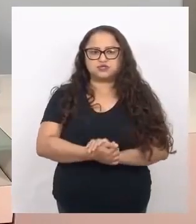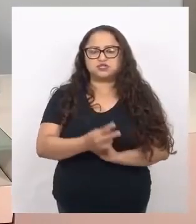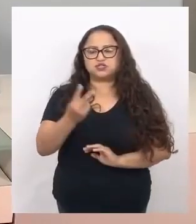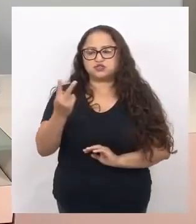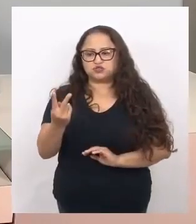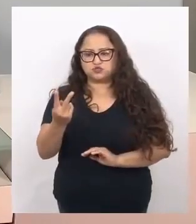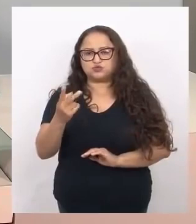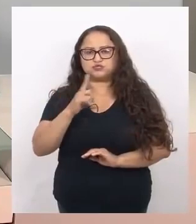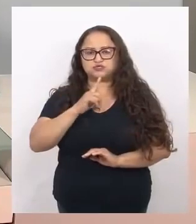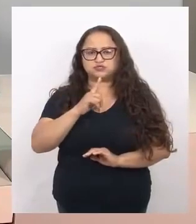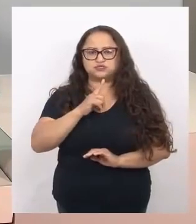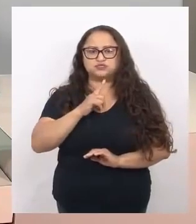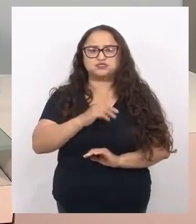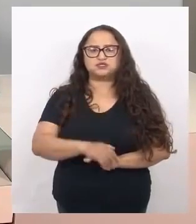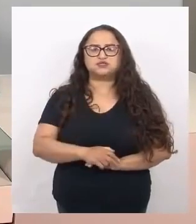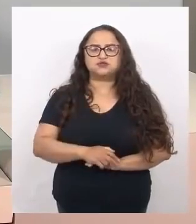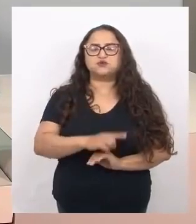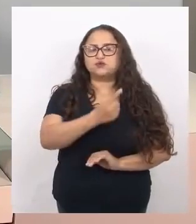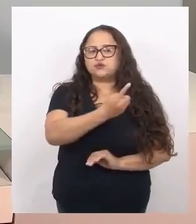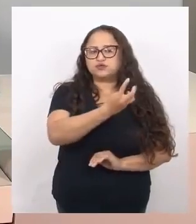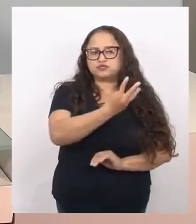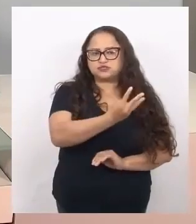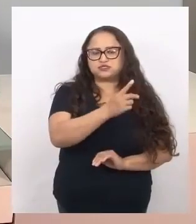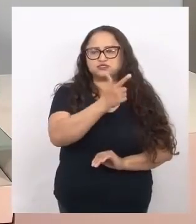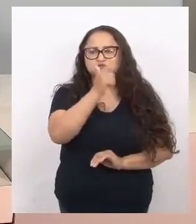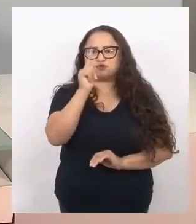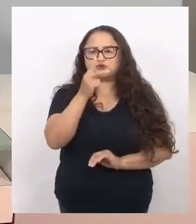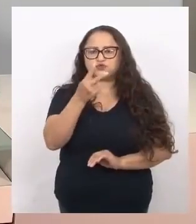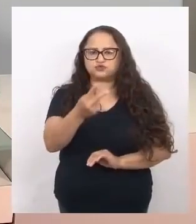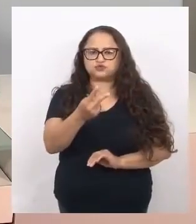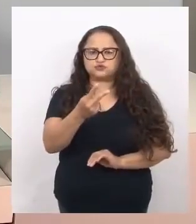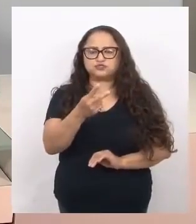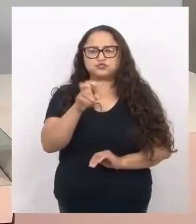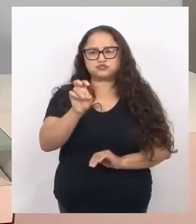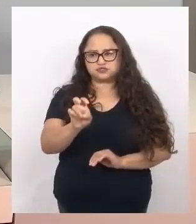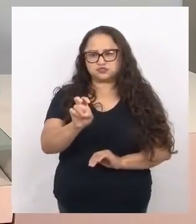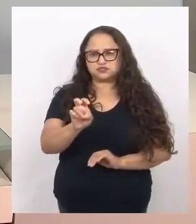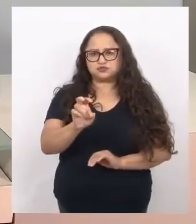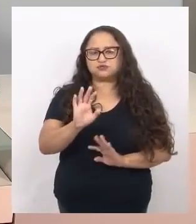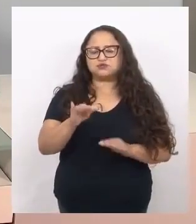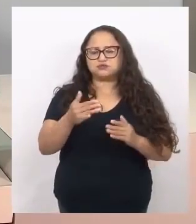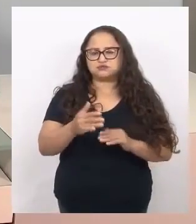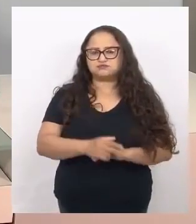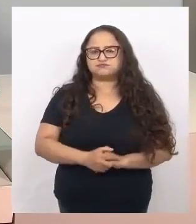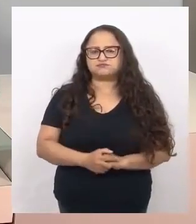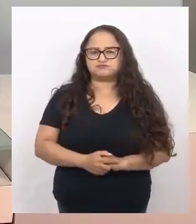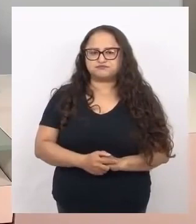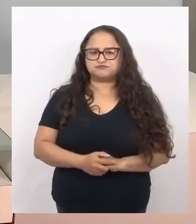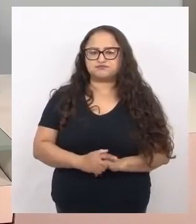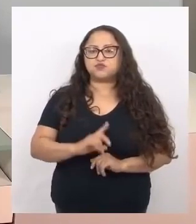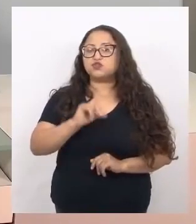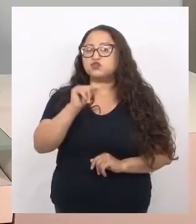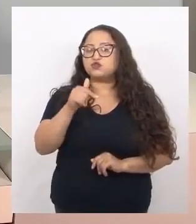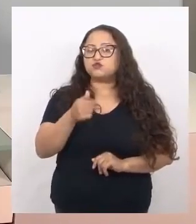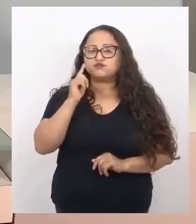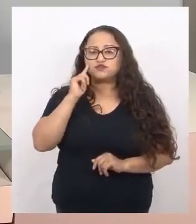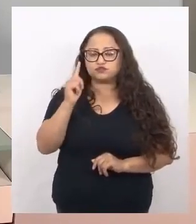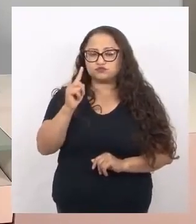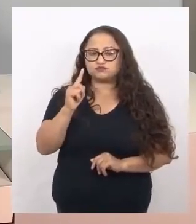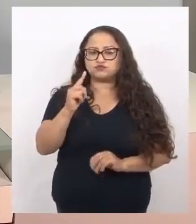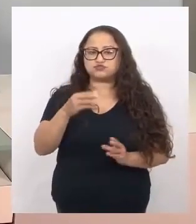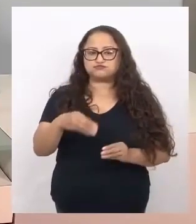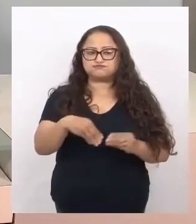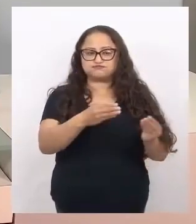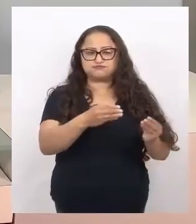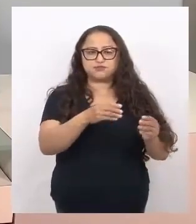componentes curriculares, uma que tem 3 aulas e outra que tem 2, somou 5 unidades curriculares. No final do dia da atribuição, o